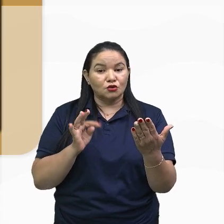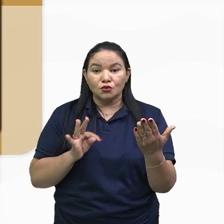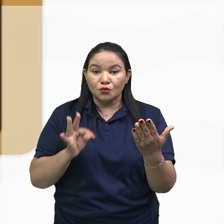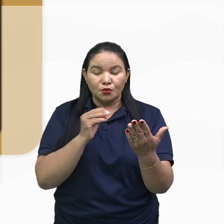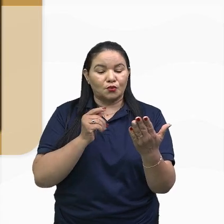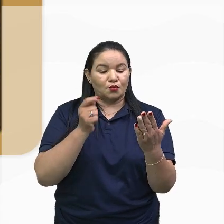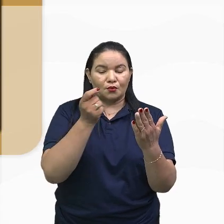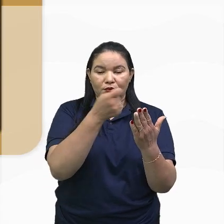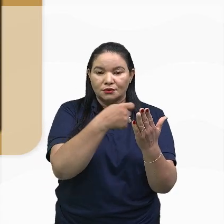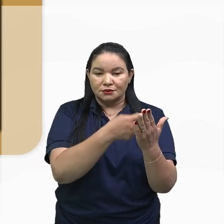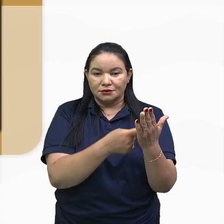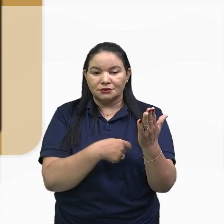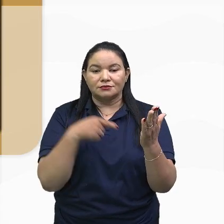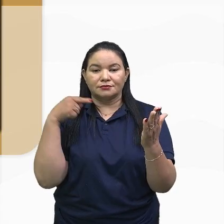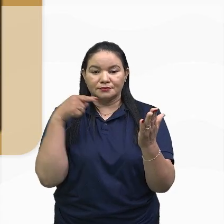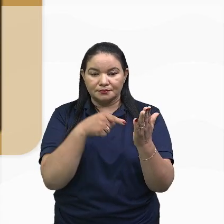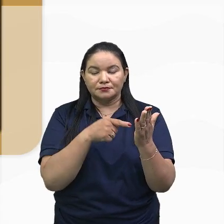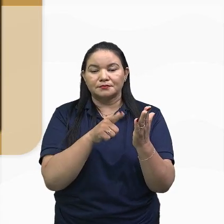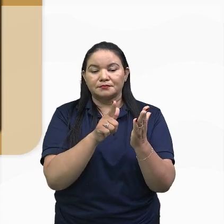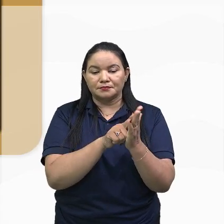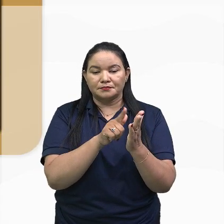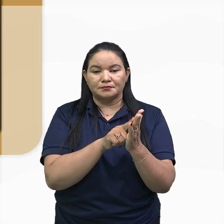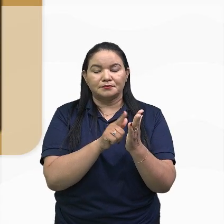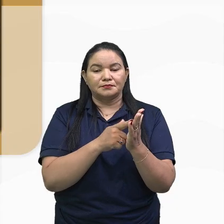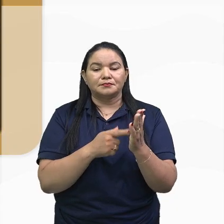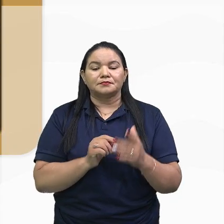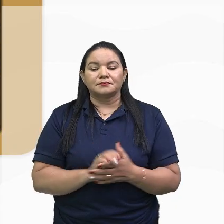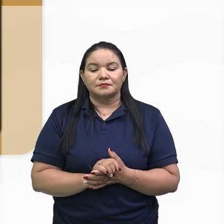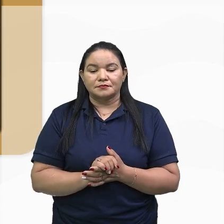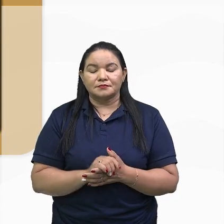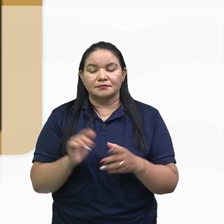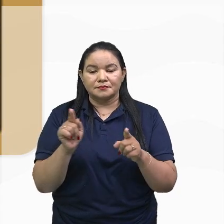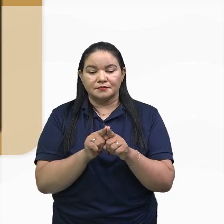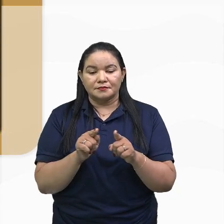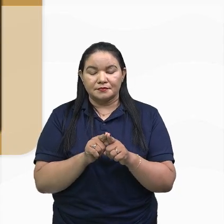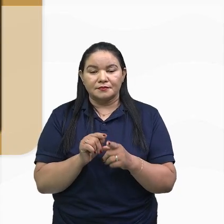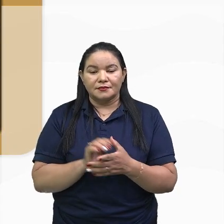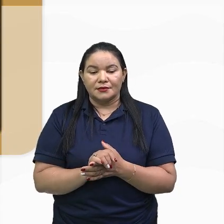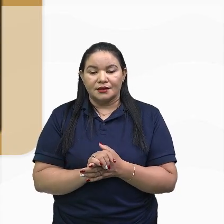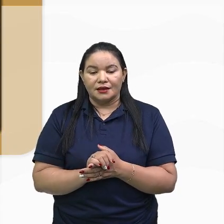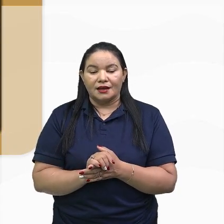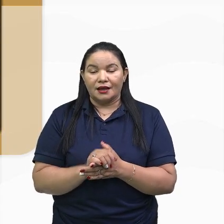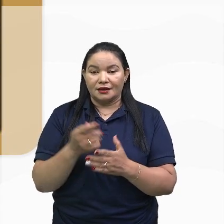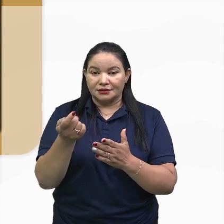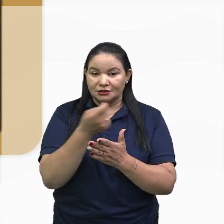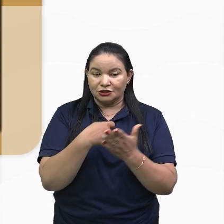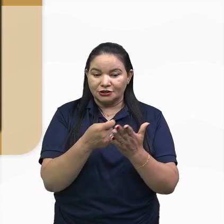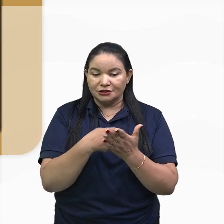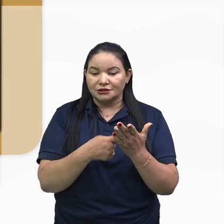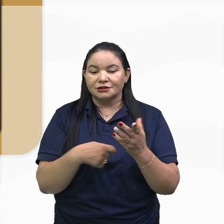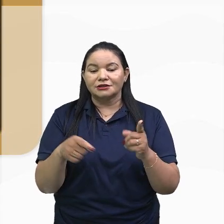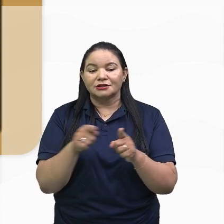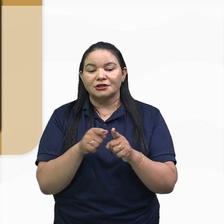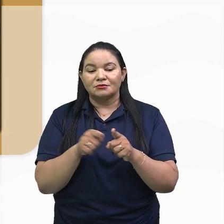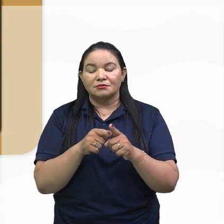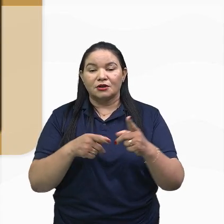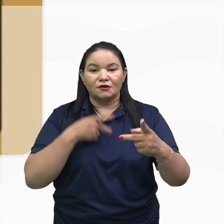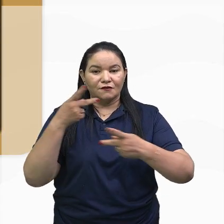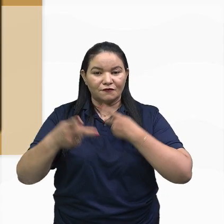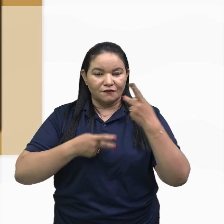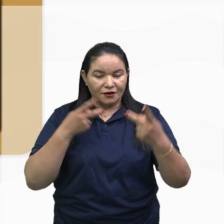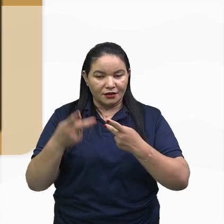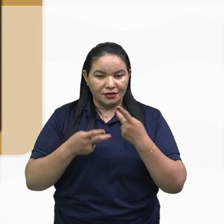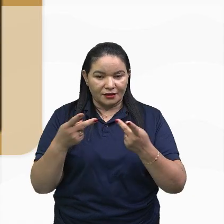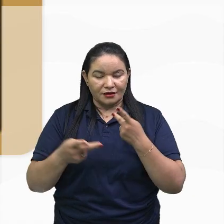bula. Isso. Além da falada, da escrita, perdão, a falada também, né? Nós